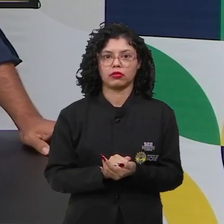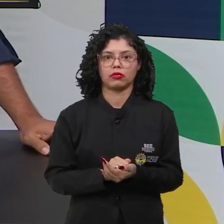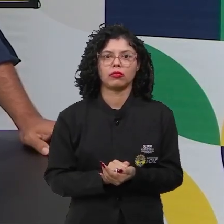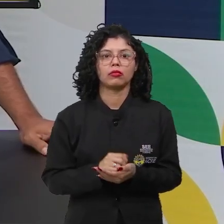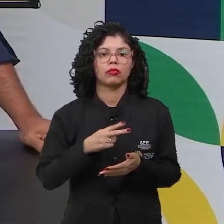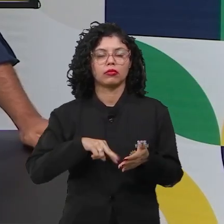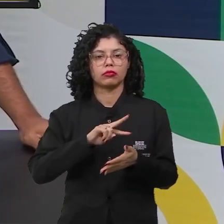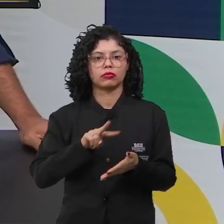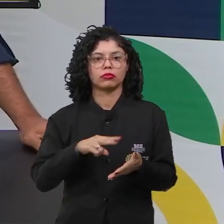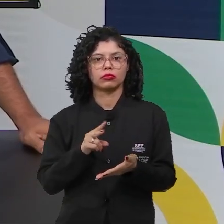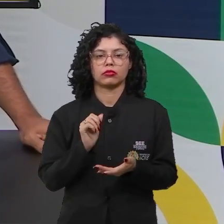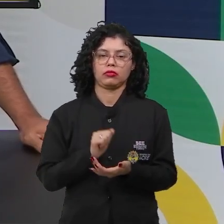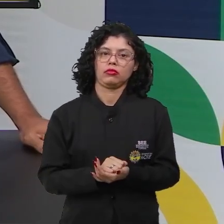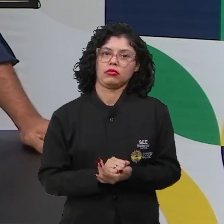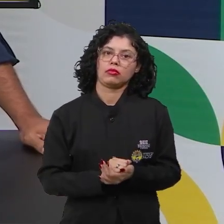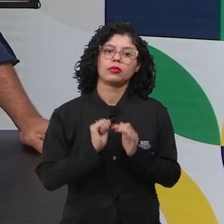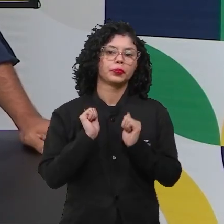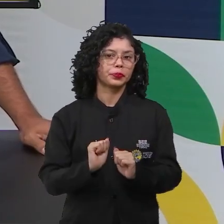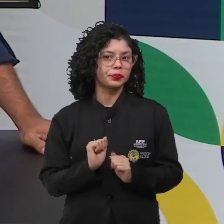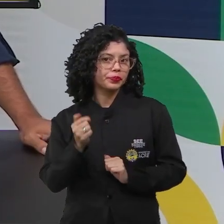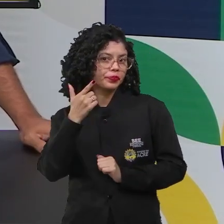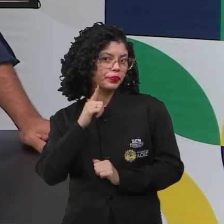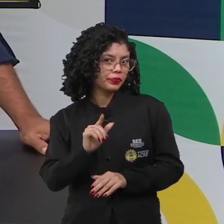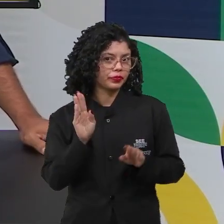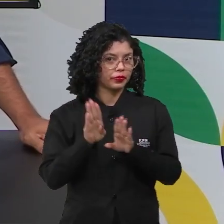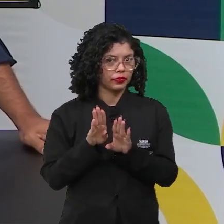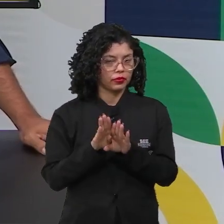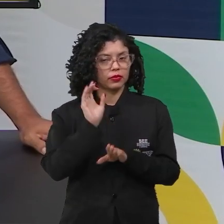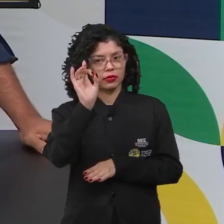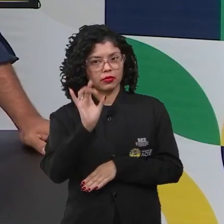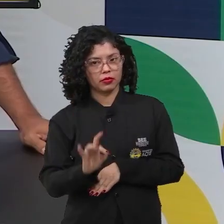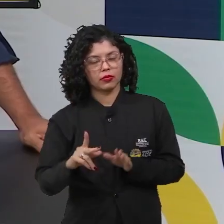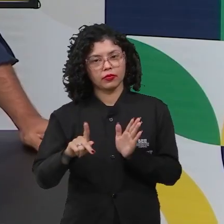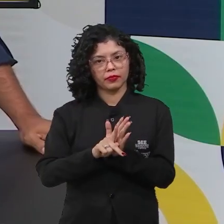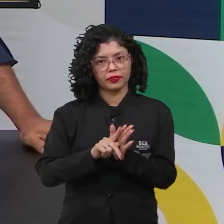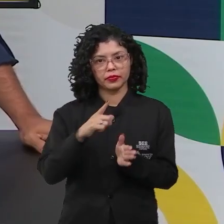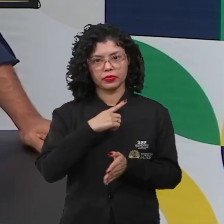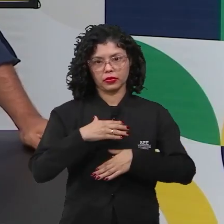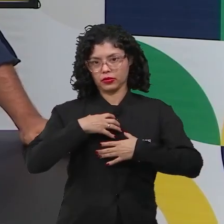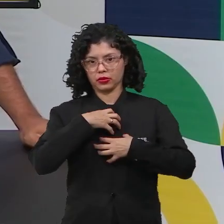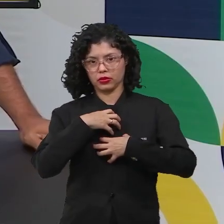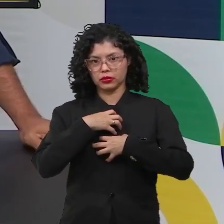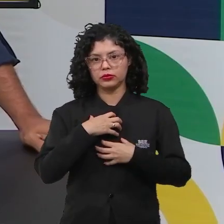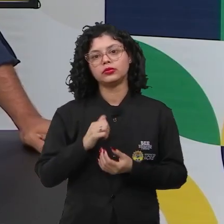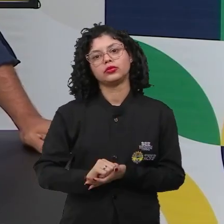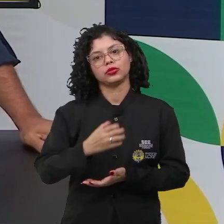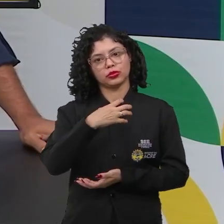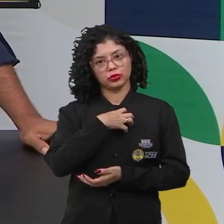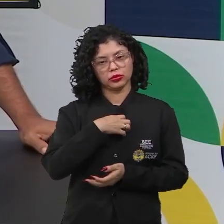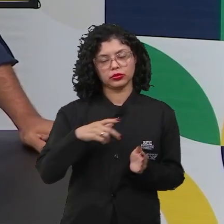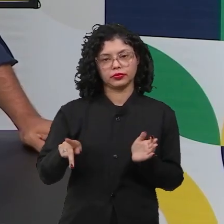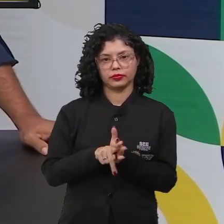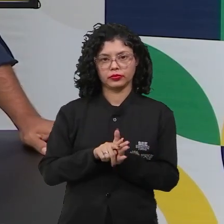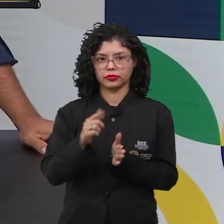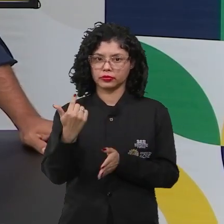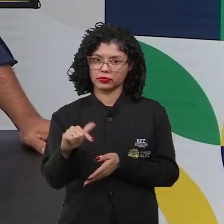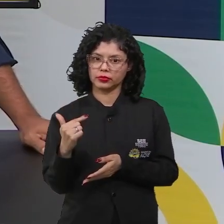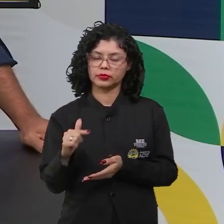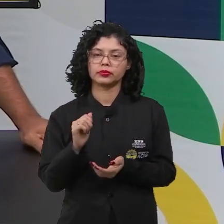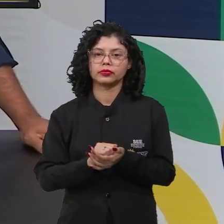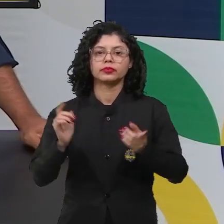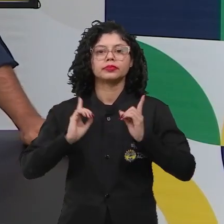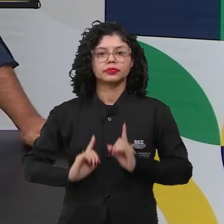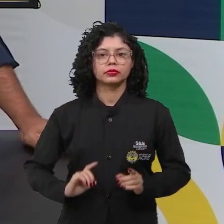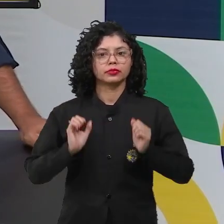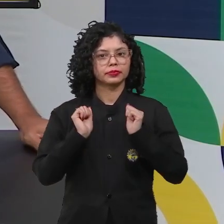de dança. Na dança, a gente consegue adaptar, porque tipo, cada um tem o seu ritmo, cada um tem o seu jeito. Quem não tem deficiência